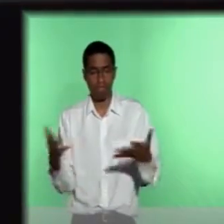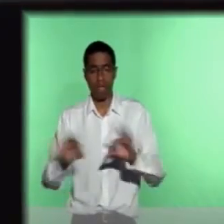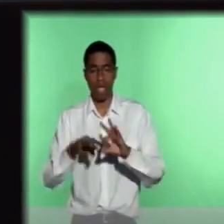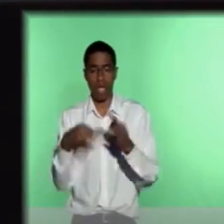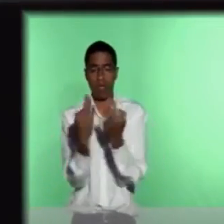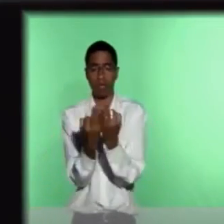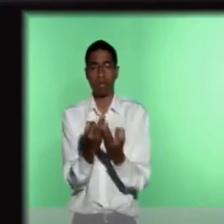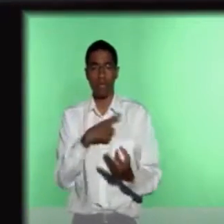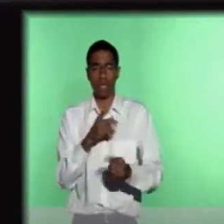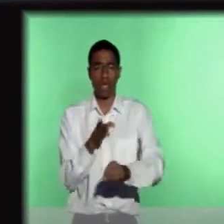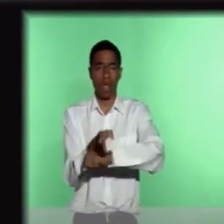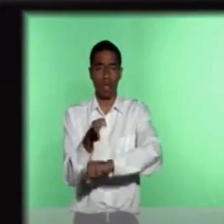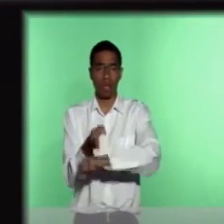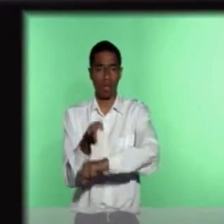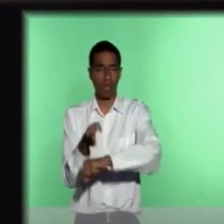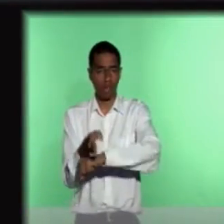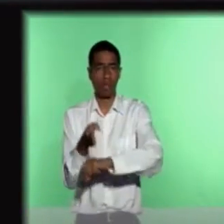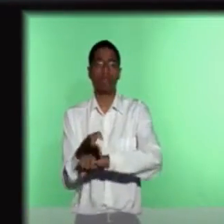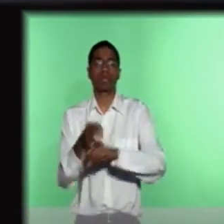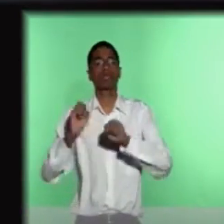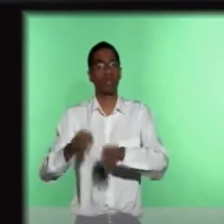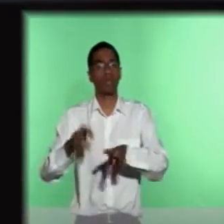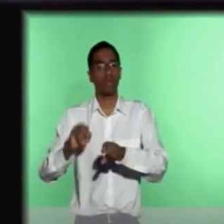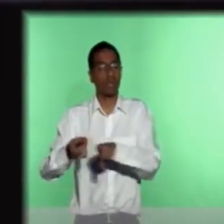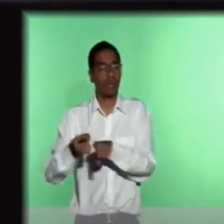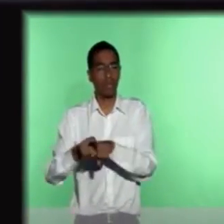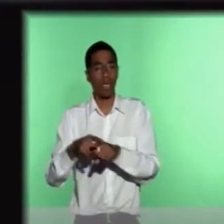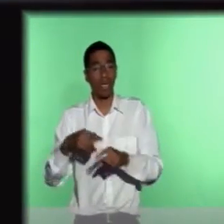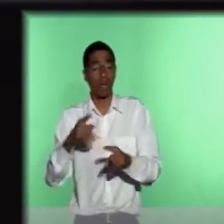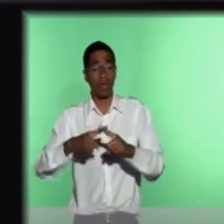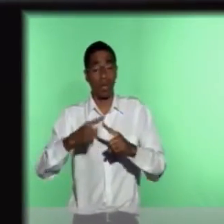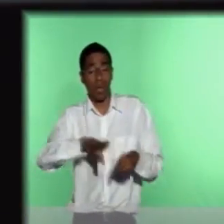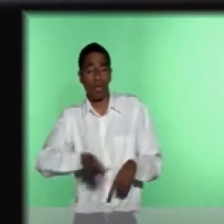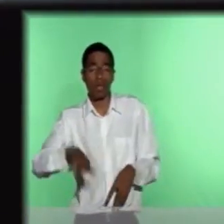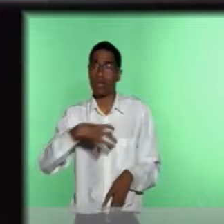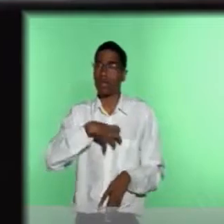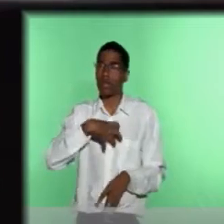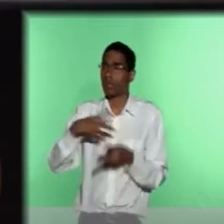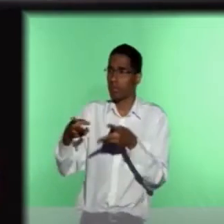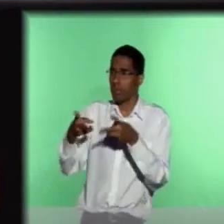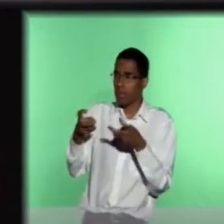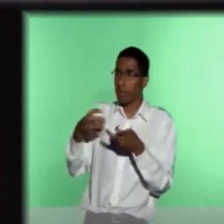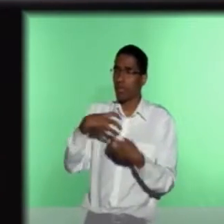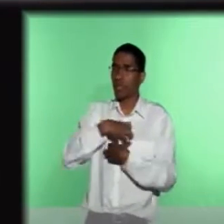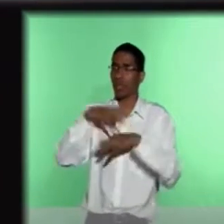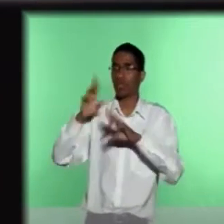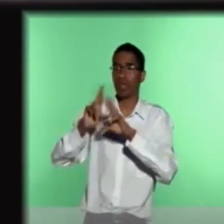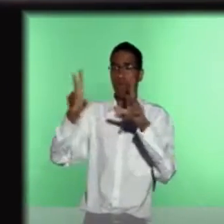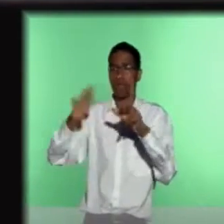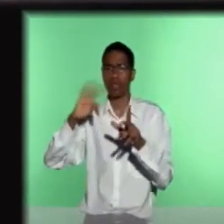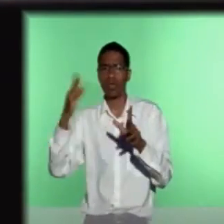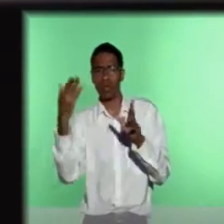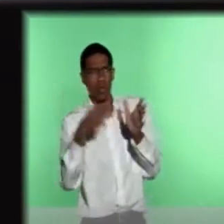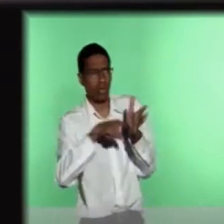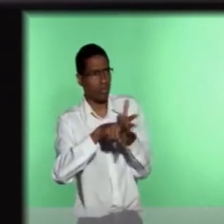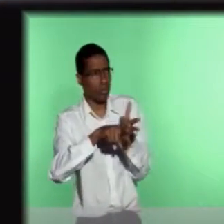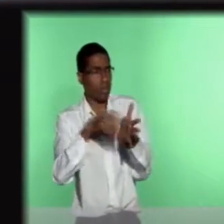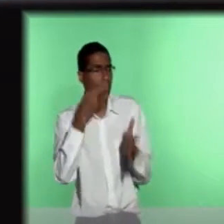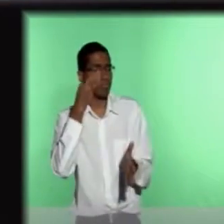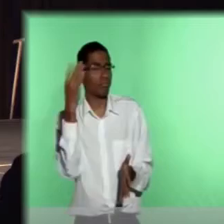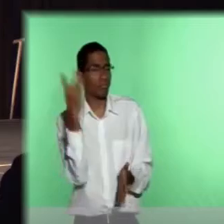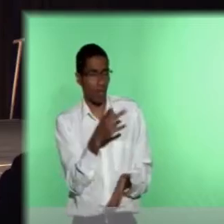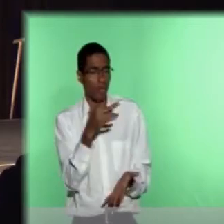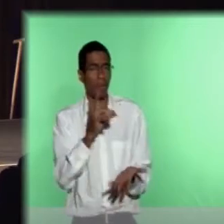outra forma a escola, olhe de outra forma a experiência educativa. E toda pesquisa comprova isso. Bom, agora eu vou